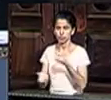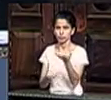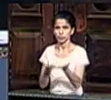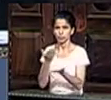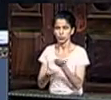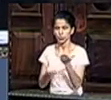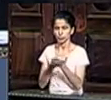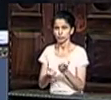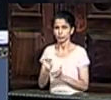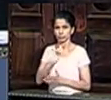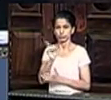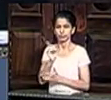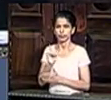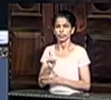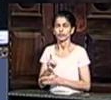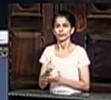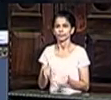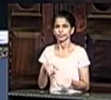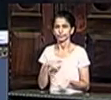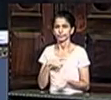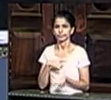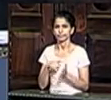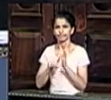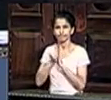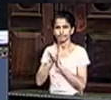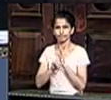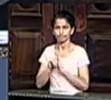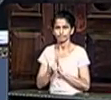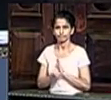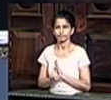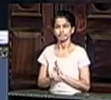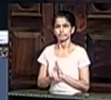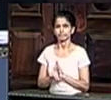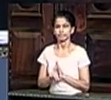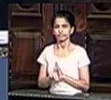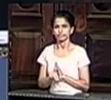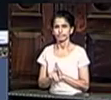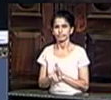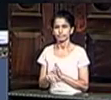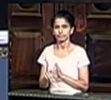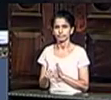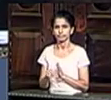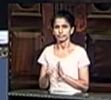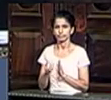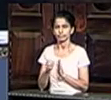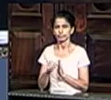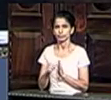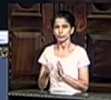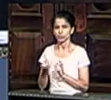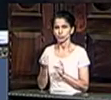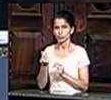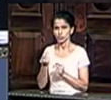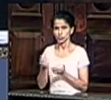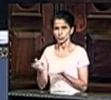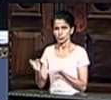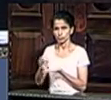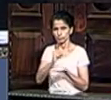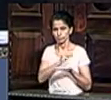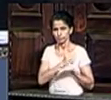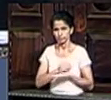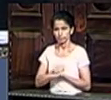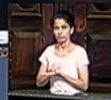permitir mas nem uma breve análise da dotação das receitas correntes do estado de